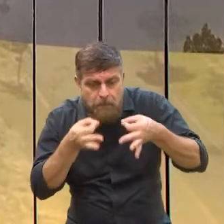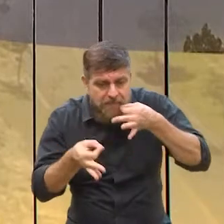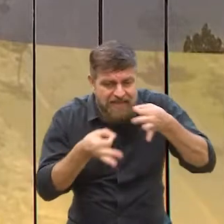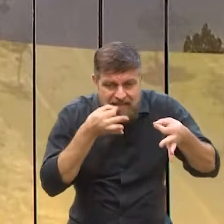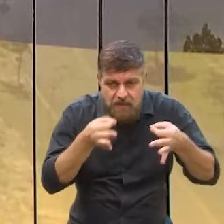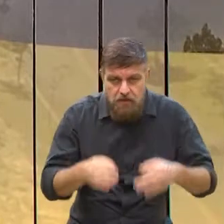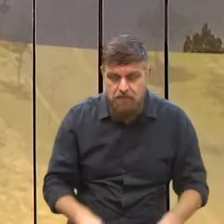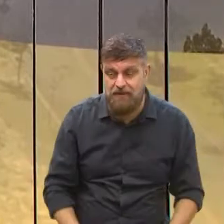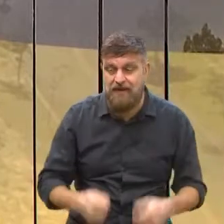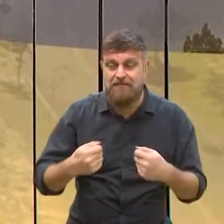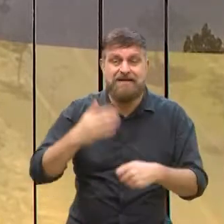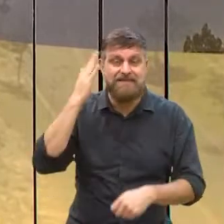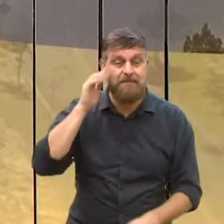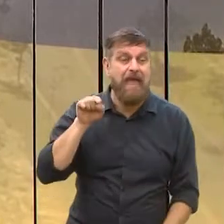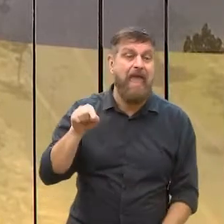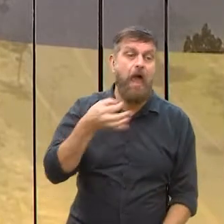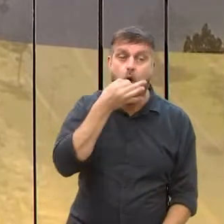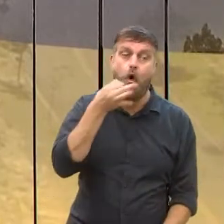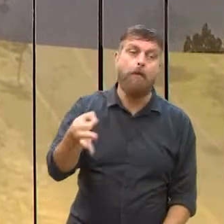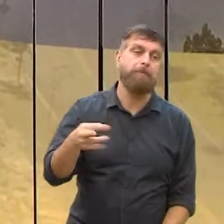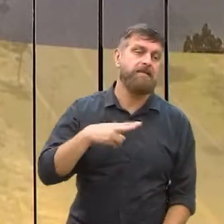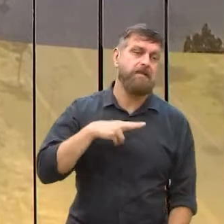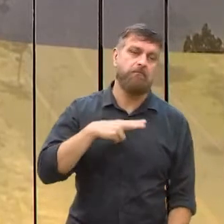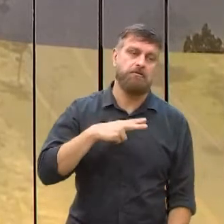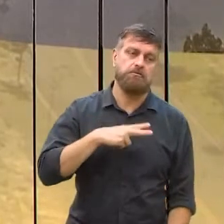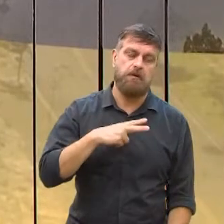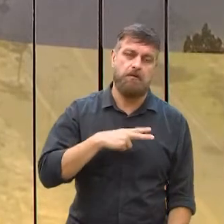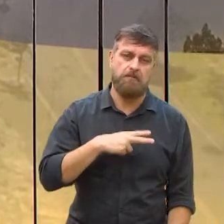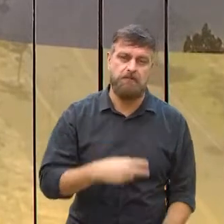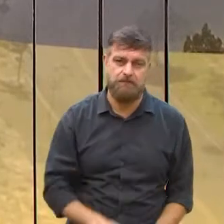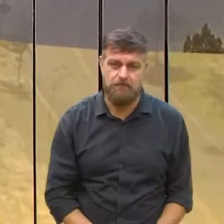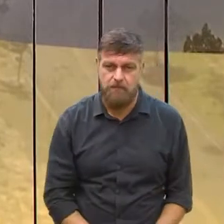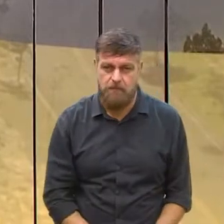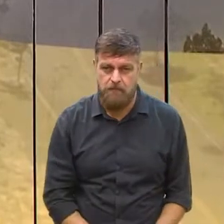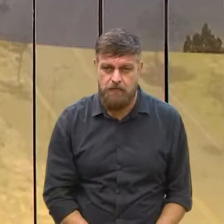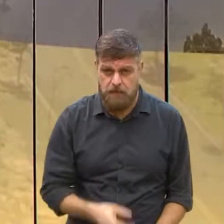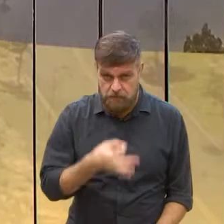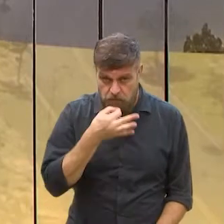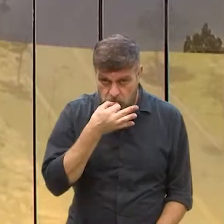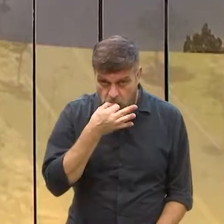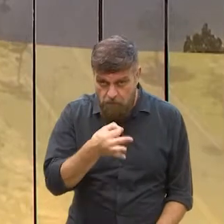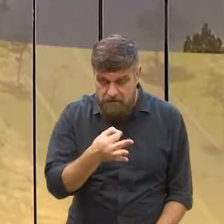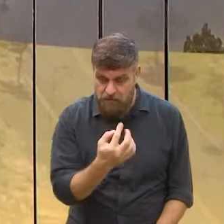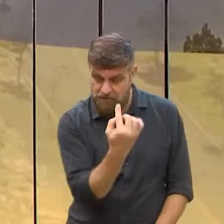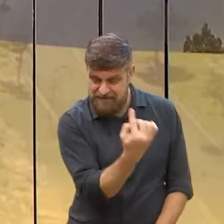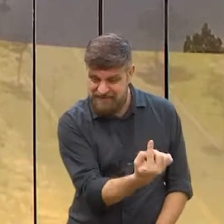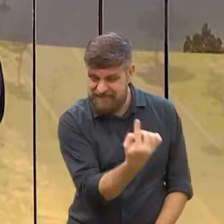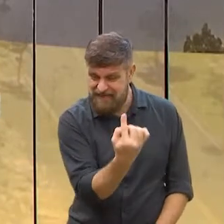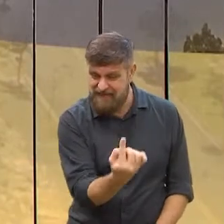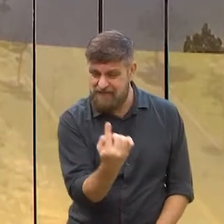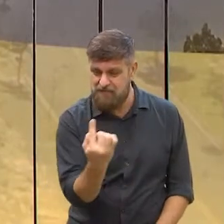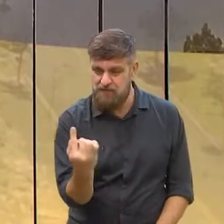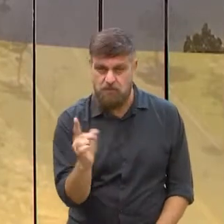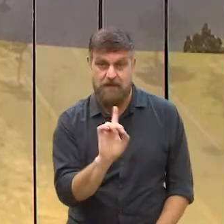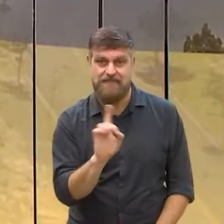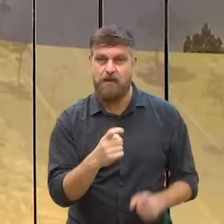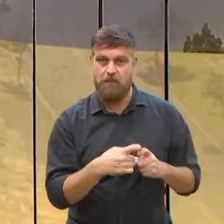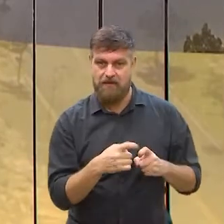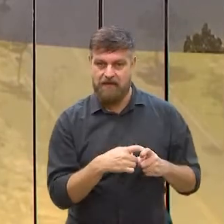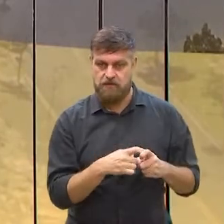ela tem que ser entendida como apenas uma opinião pessoal. A opinião pessoal do leigo não médico, eu digo,